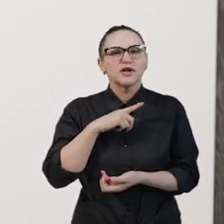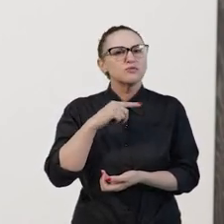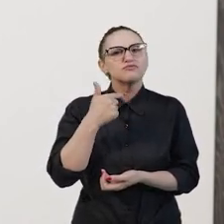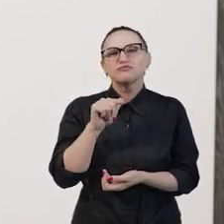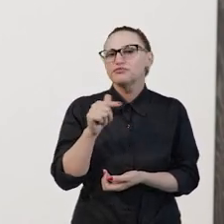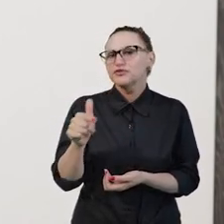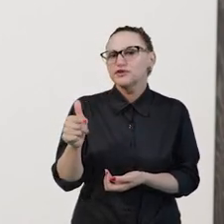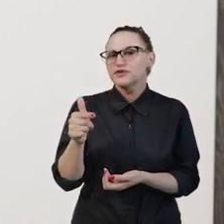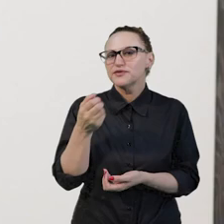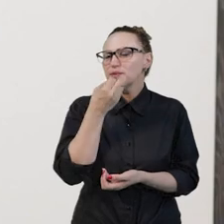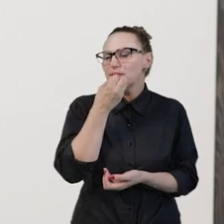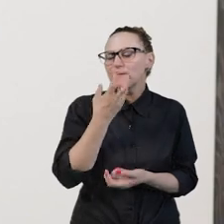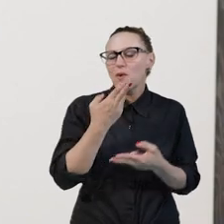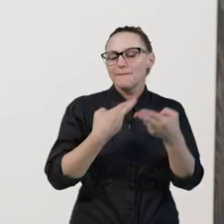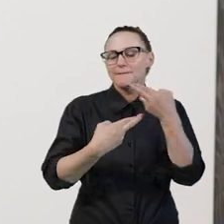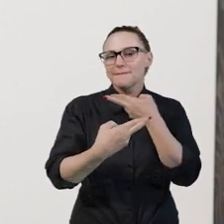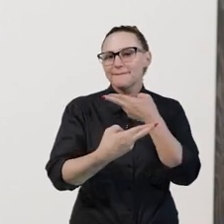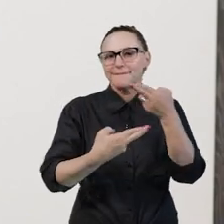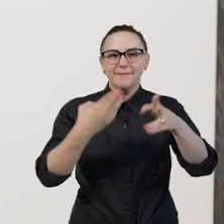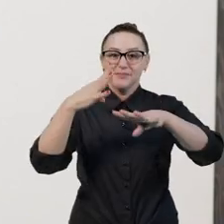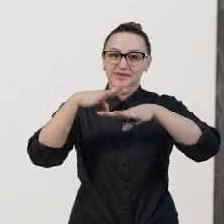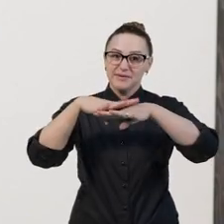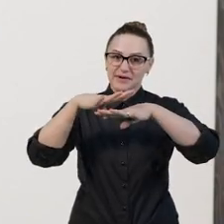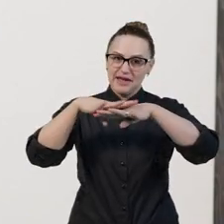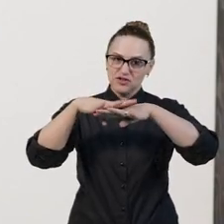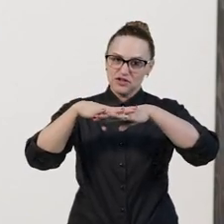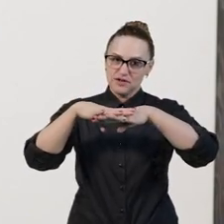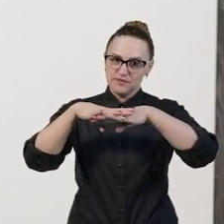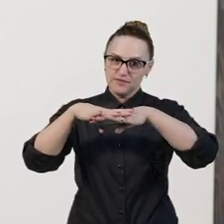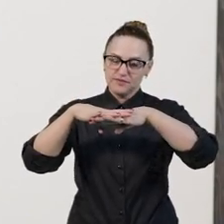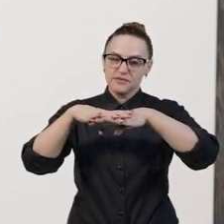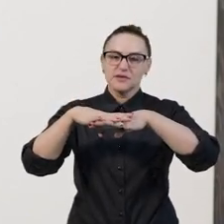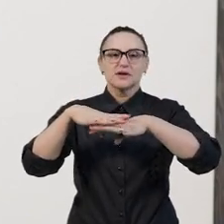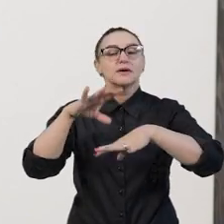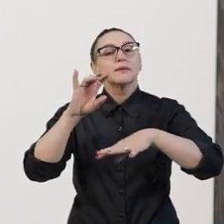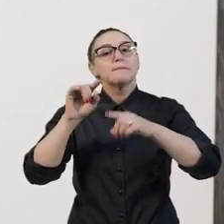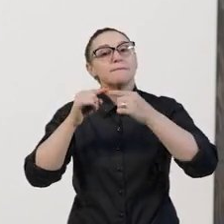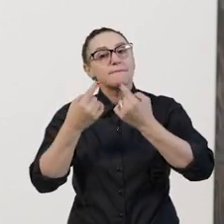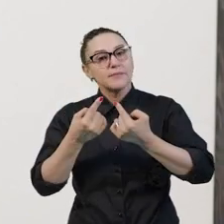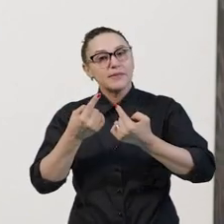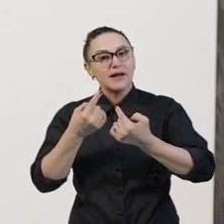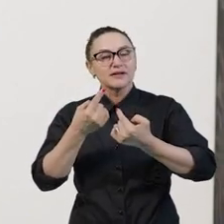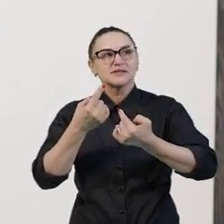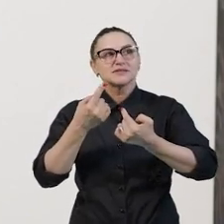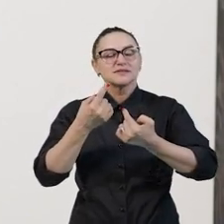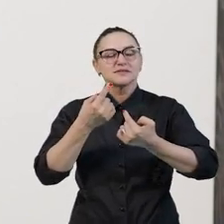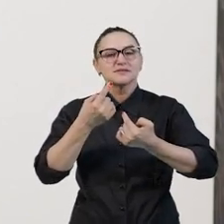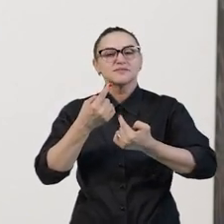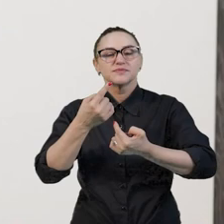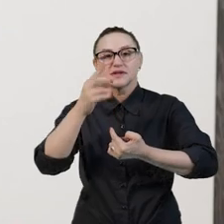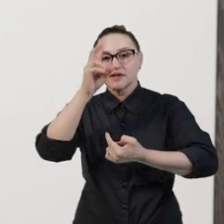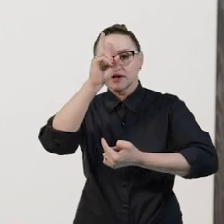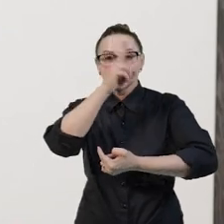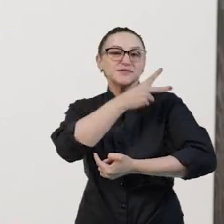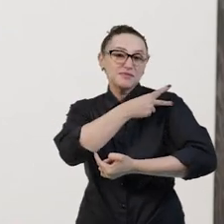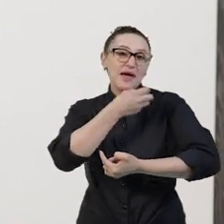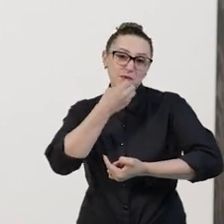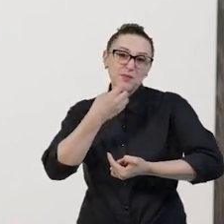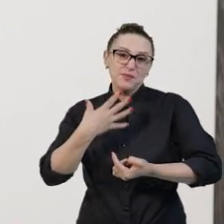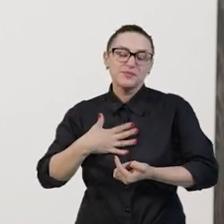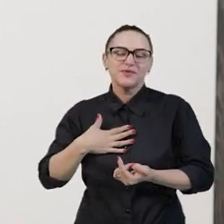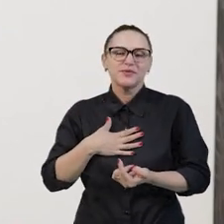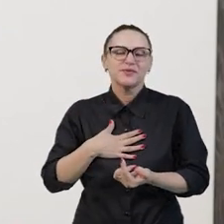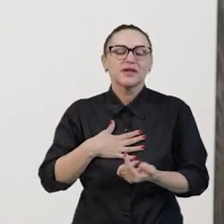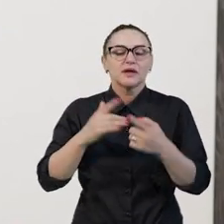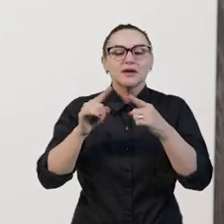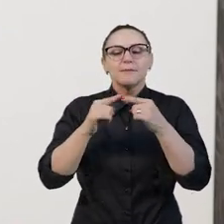significativa com a matemática exceto no ensino médio então quando me tornei Professor eu me vi